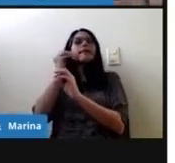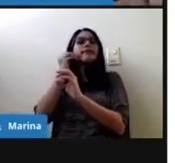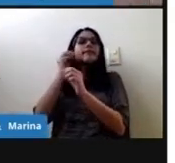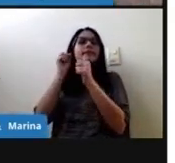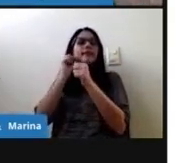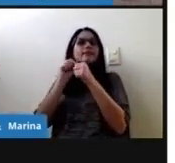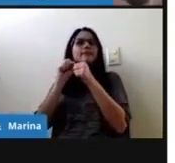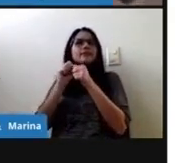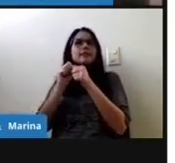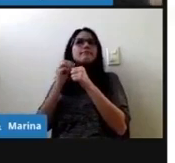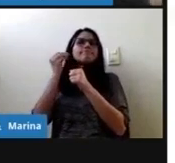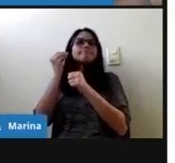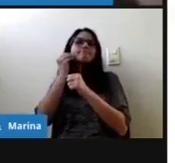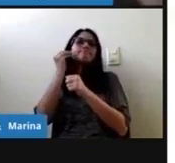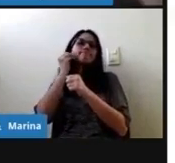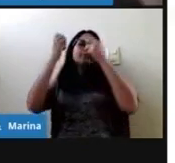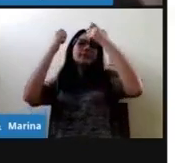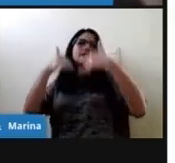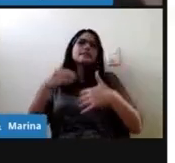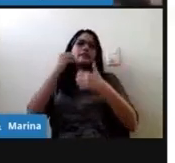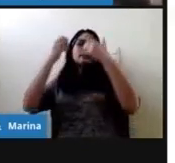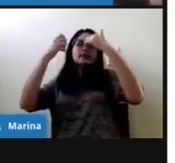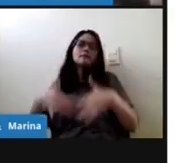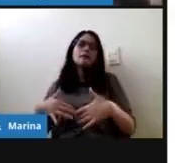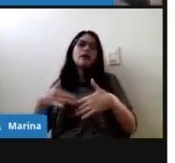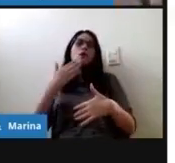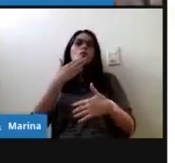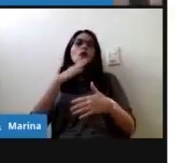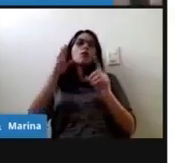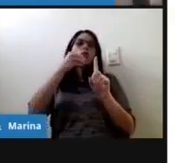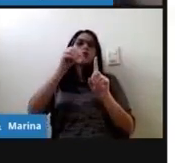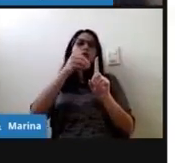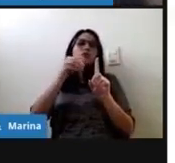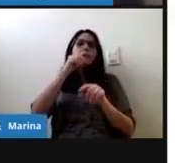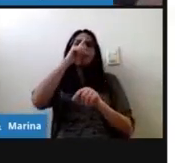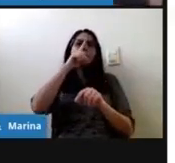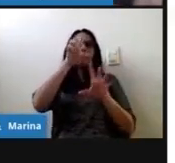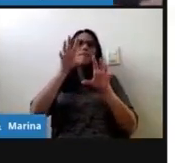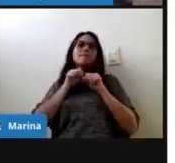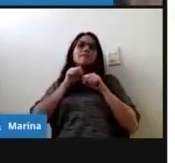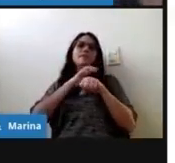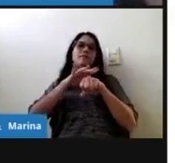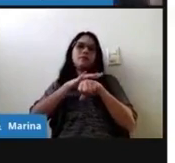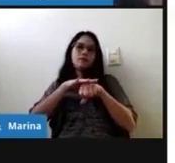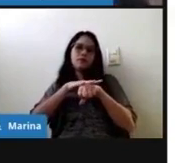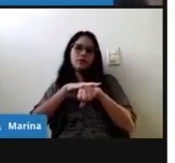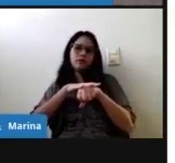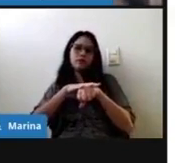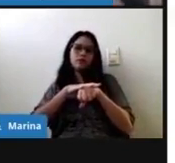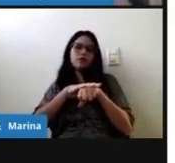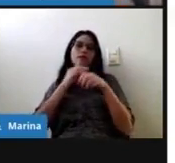pudessem explicar a vulnerabilidade em Minas para os municípios, analisando isso de forma muito localizada a